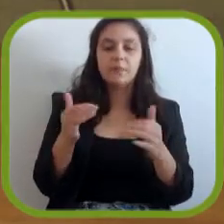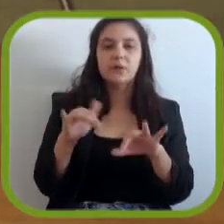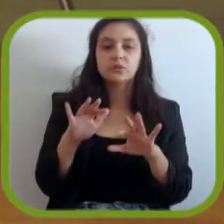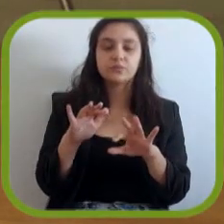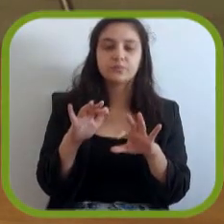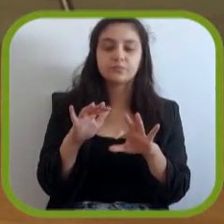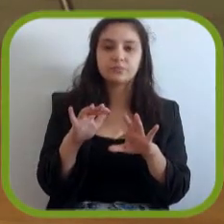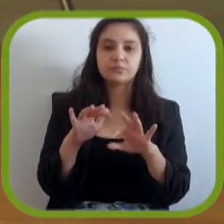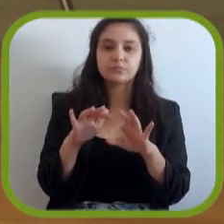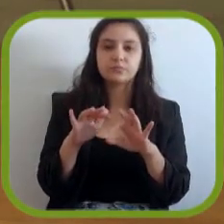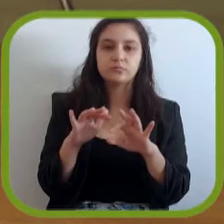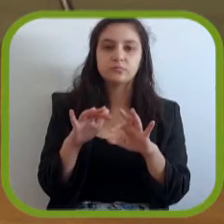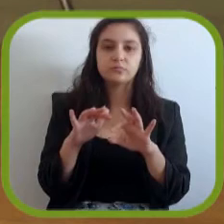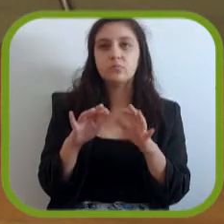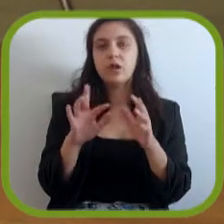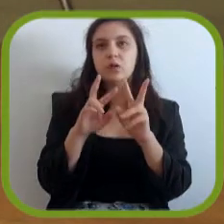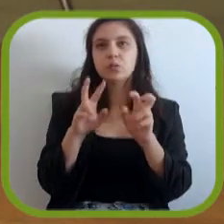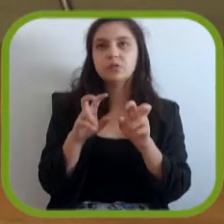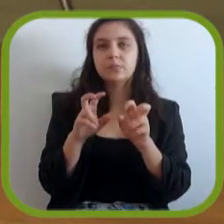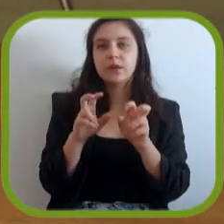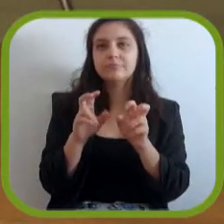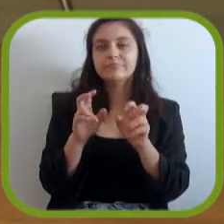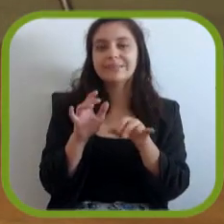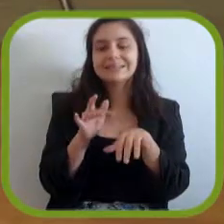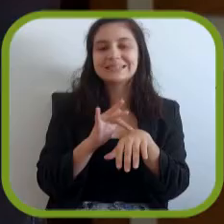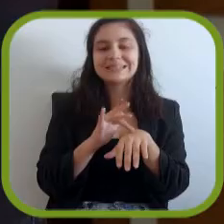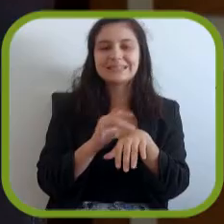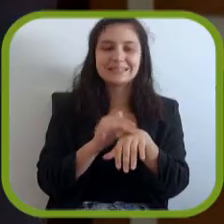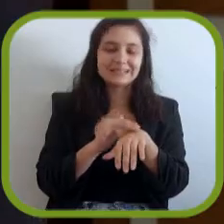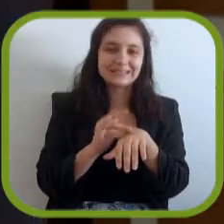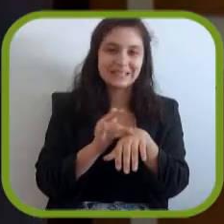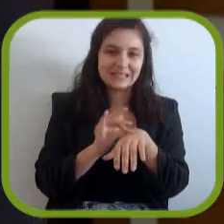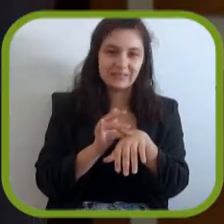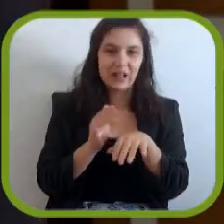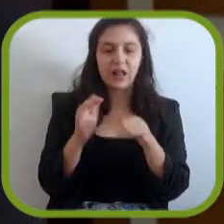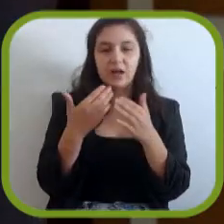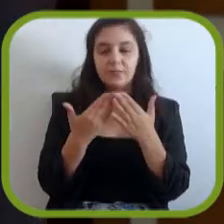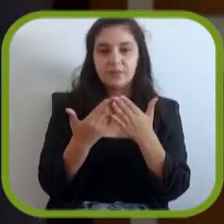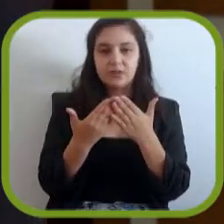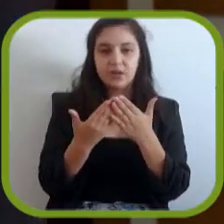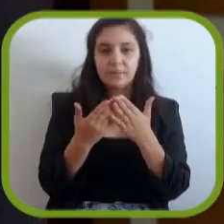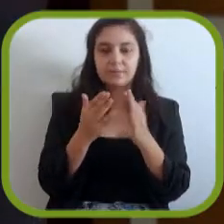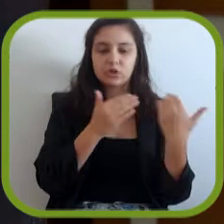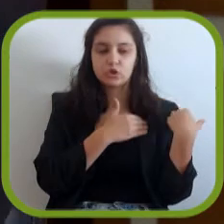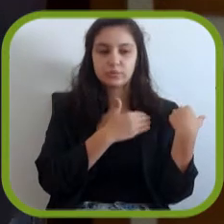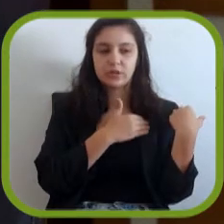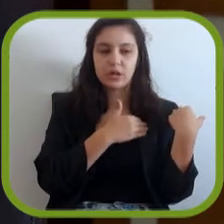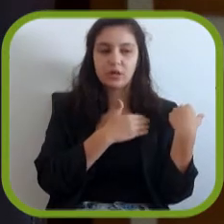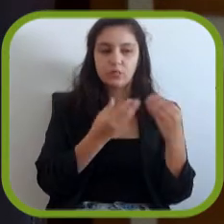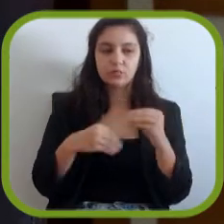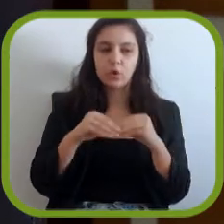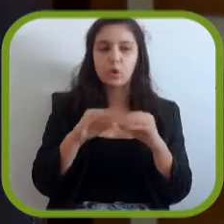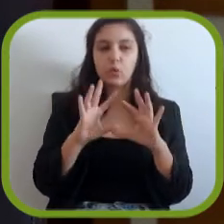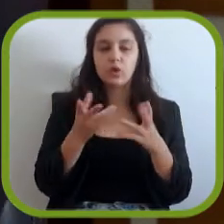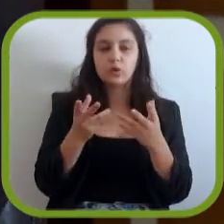No entanto, ainda há quem a veja como um assunto delicado. É preciso uma responsabilidade social acrescida por parte dos